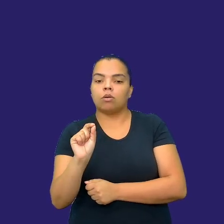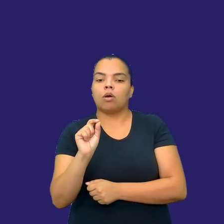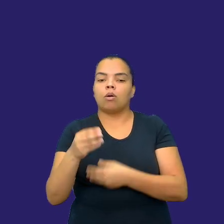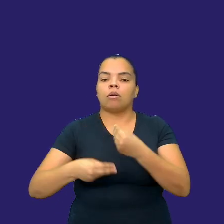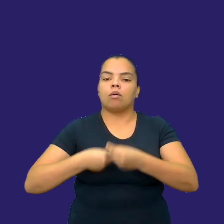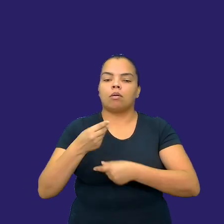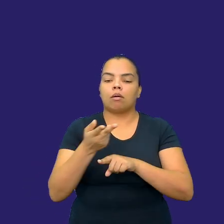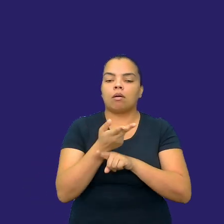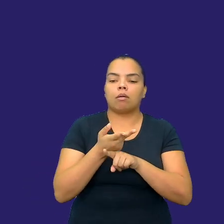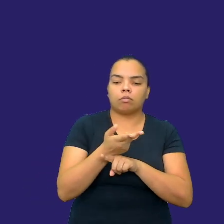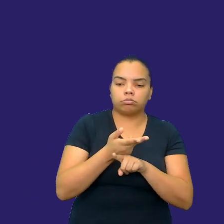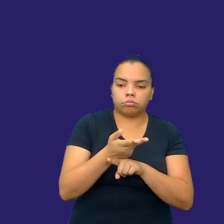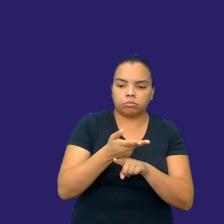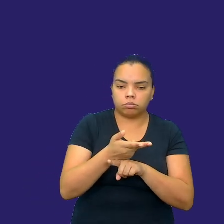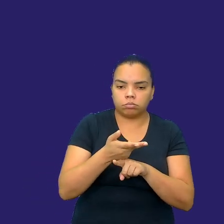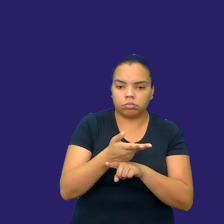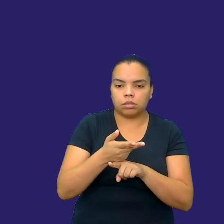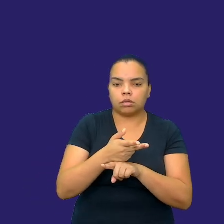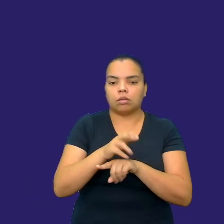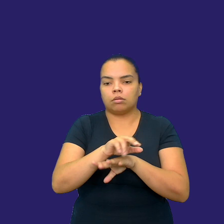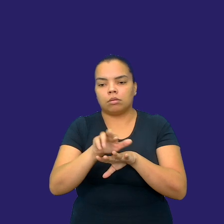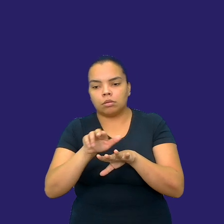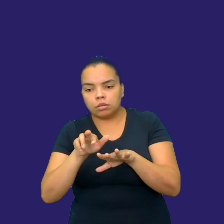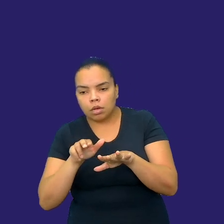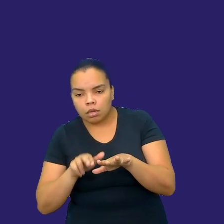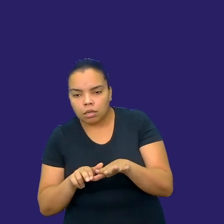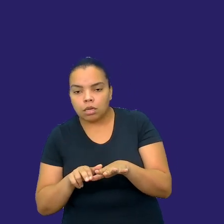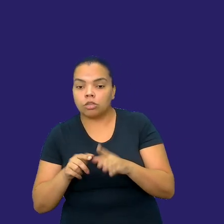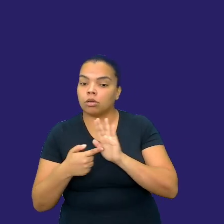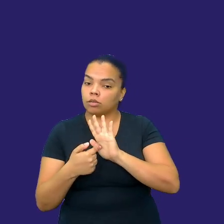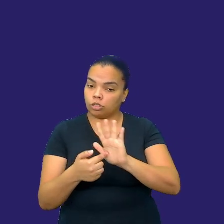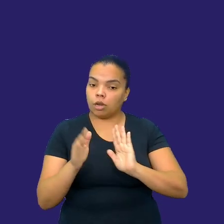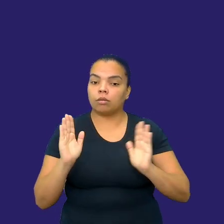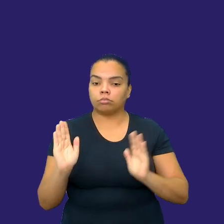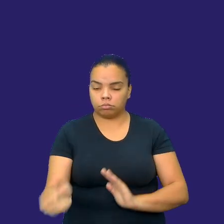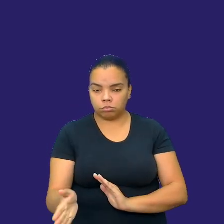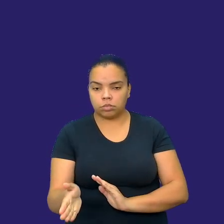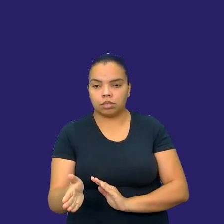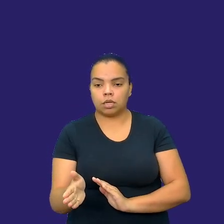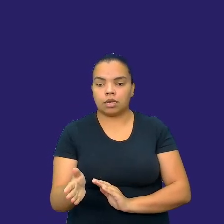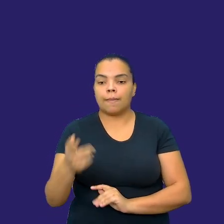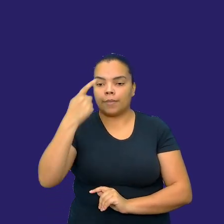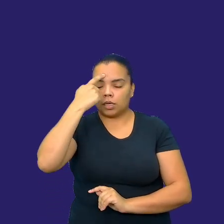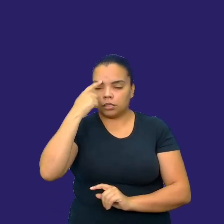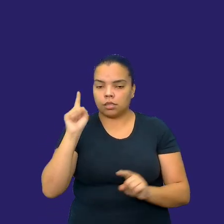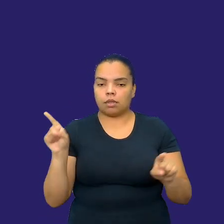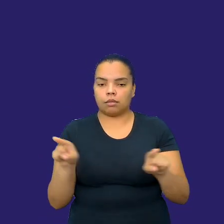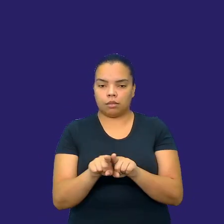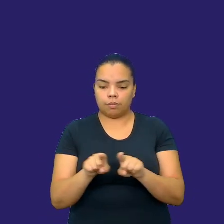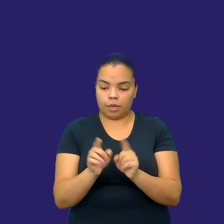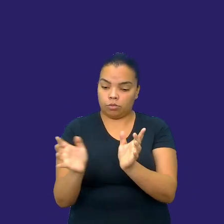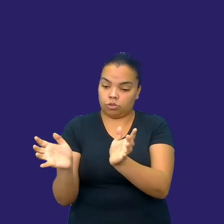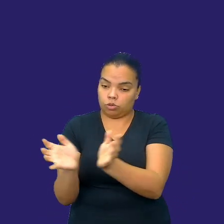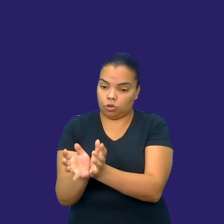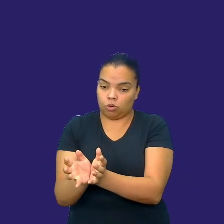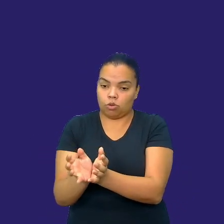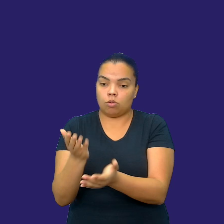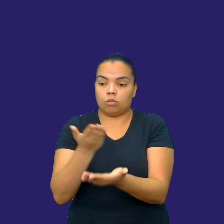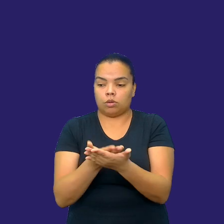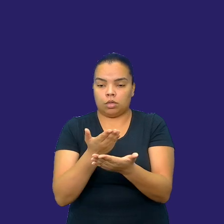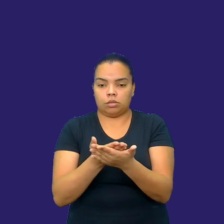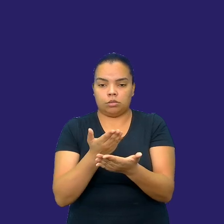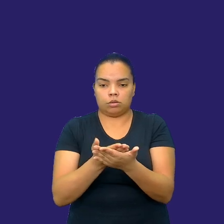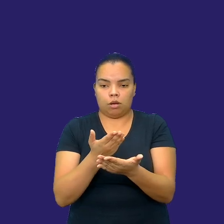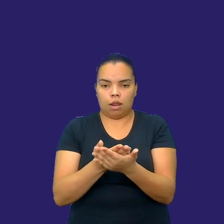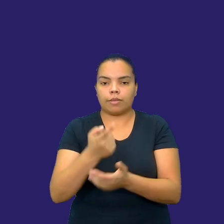de sondagem apoiados nos critérios que apresentamos e pensar na sua turma para a escolha de números. Vamos lá,